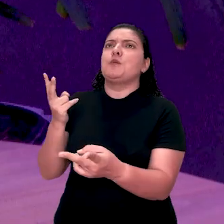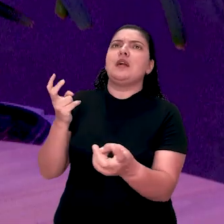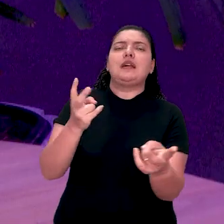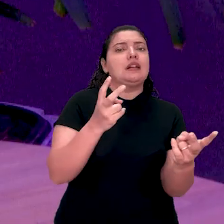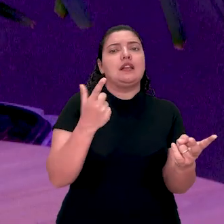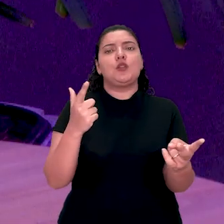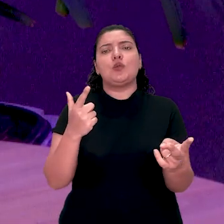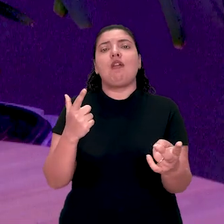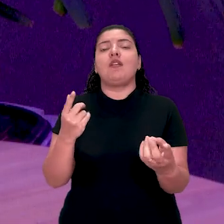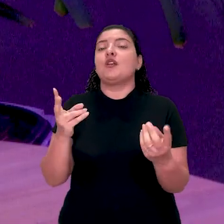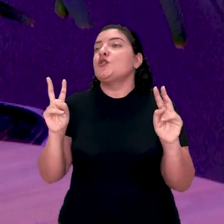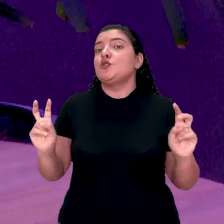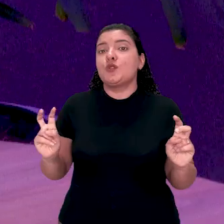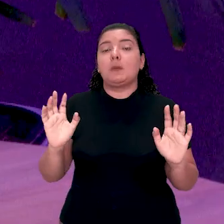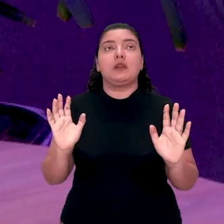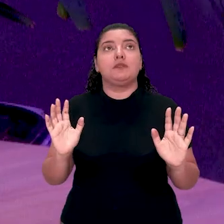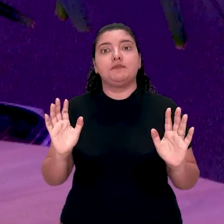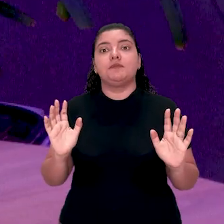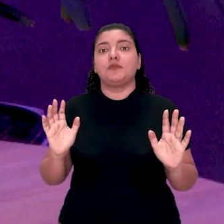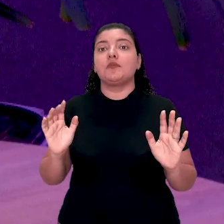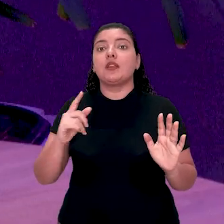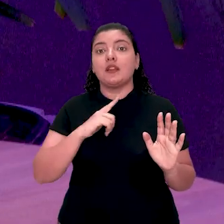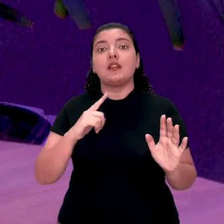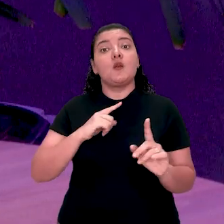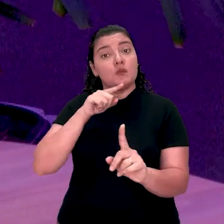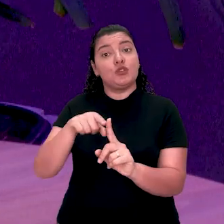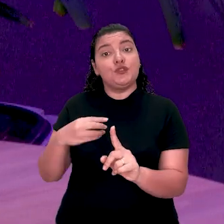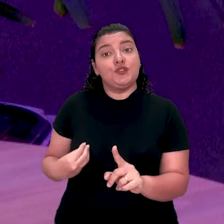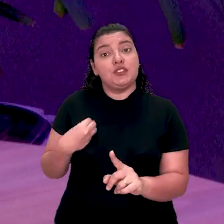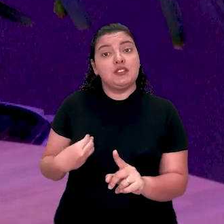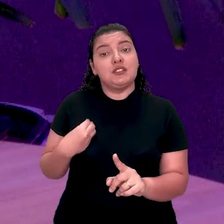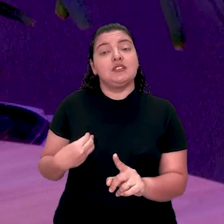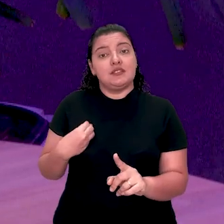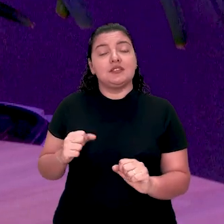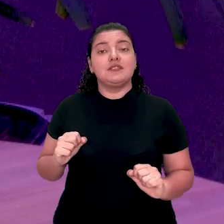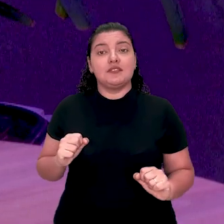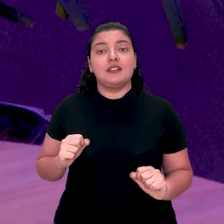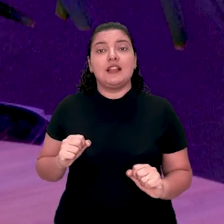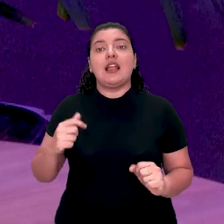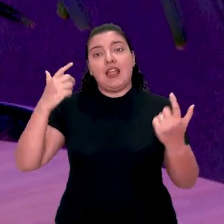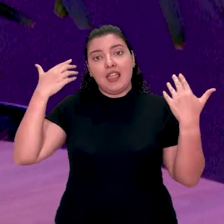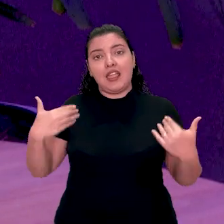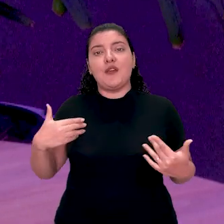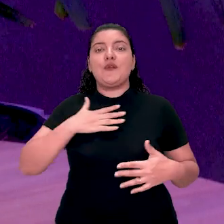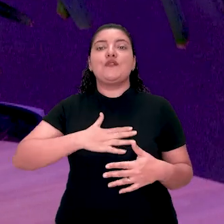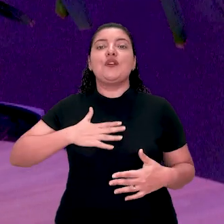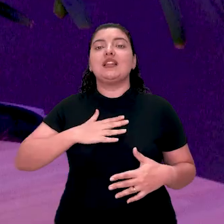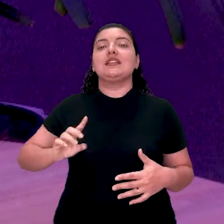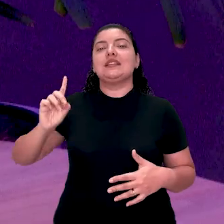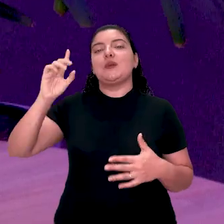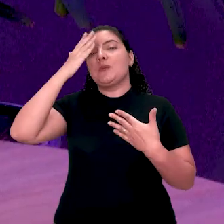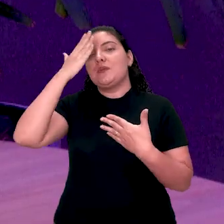e não tenho nenhuma vaidade com relação a isso. Né? Não tenho, eu tenho missão. Tipo missão, eu encaro isso como missão. Então, eu sou muito grata a Deus,